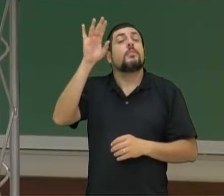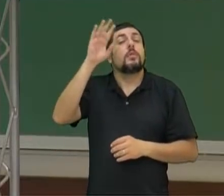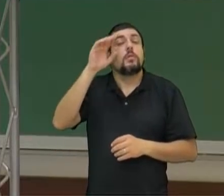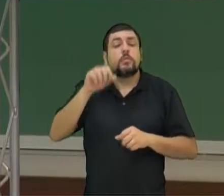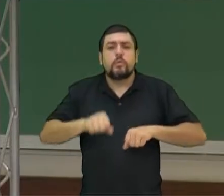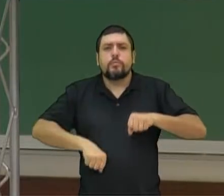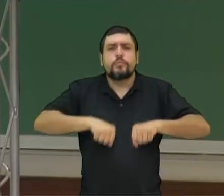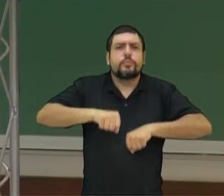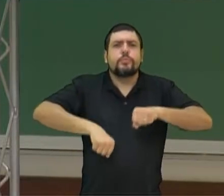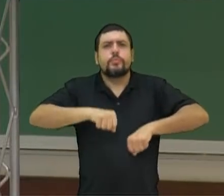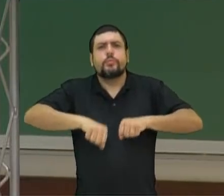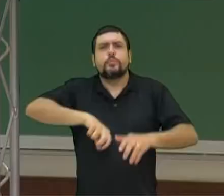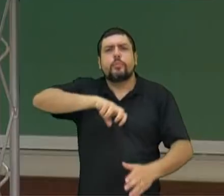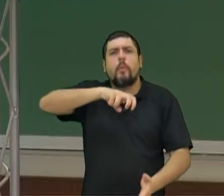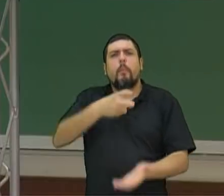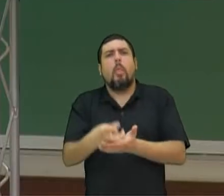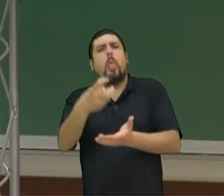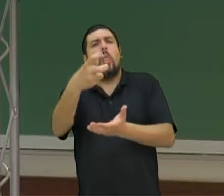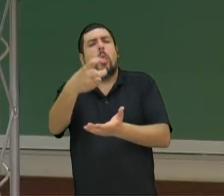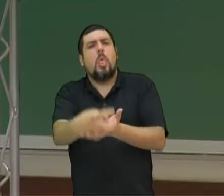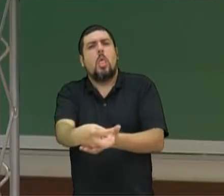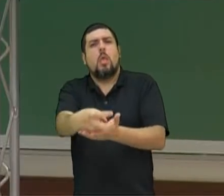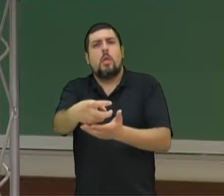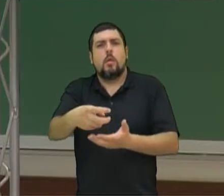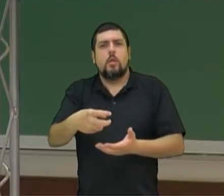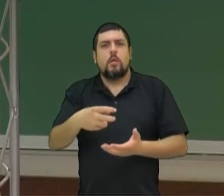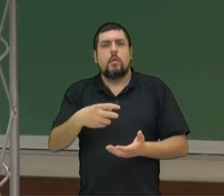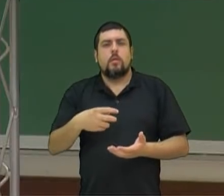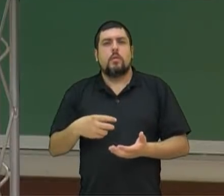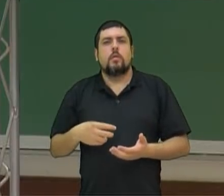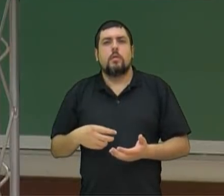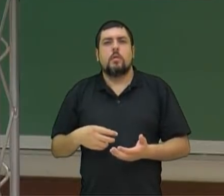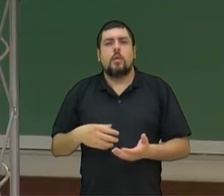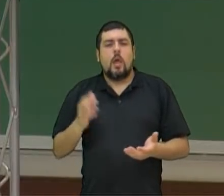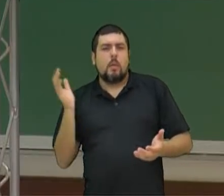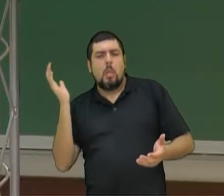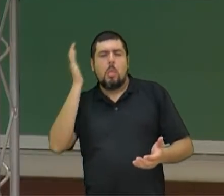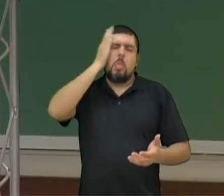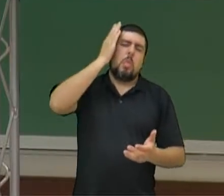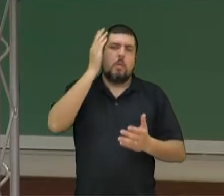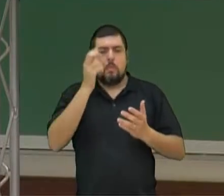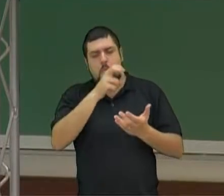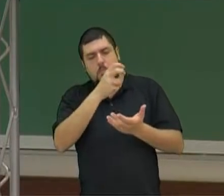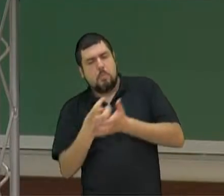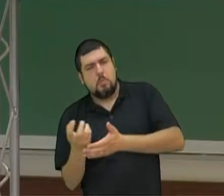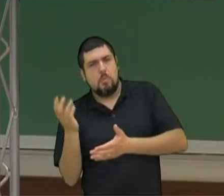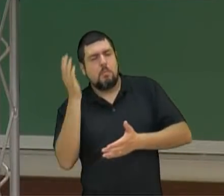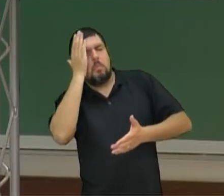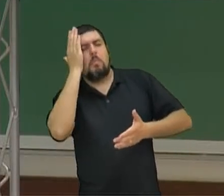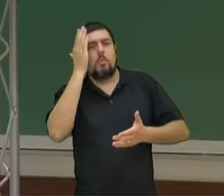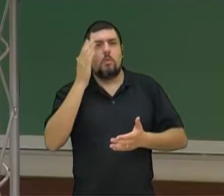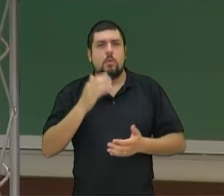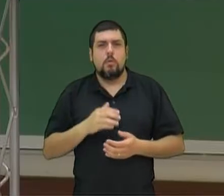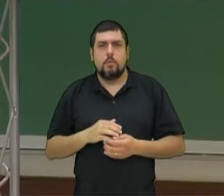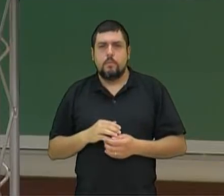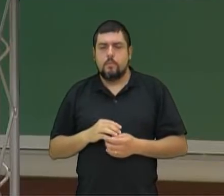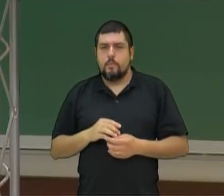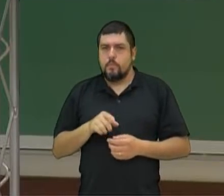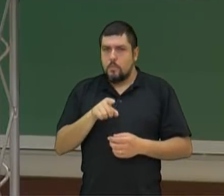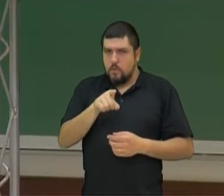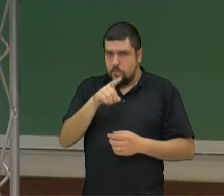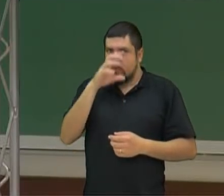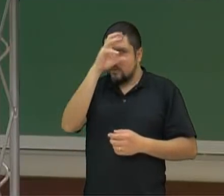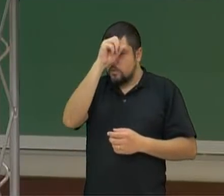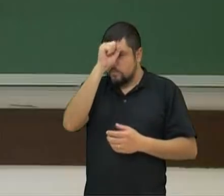caia. Está andando de bicicleta, está aprendendo e cai, e bate a cabeça. Você aprendeu nas aulas